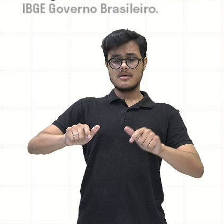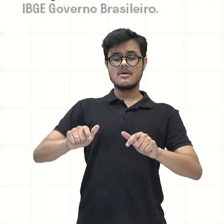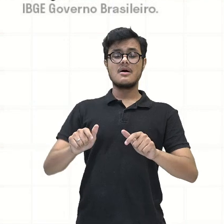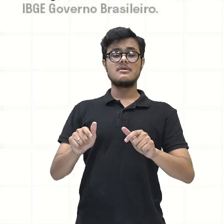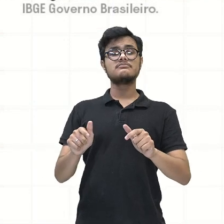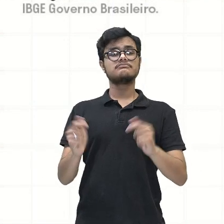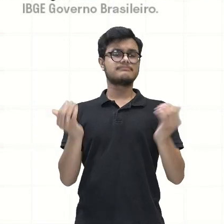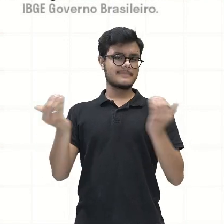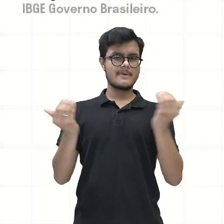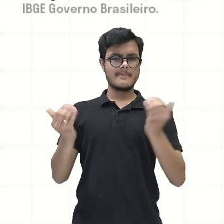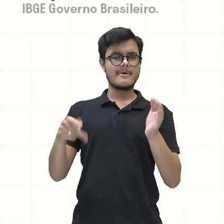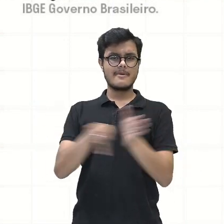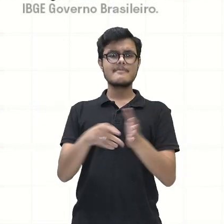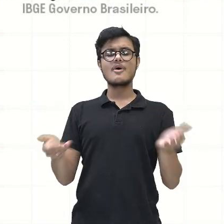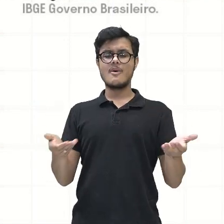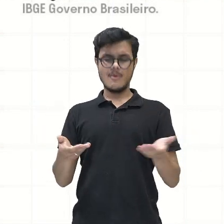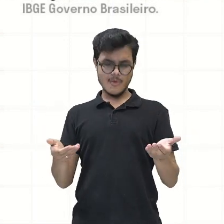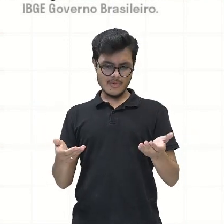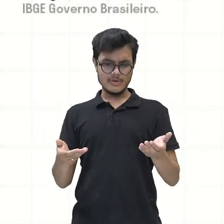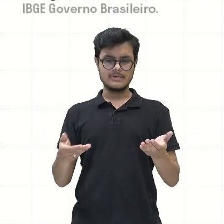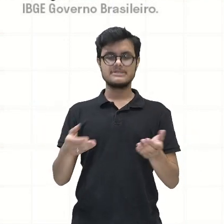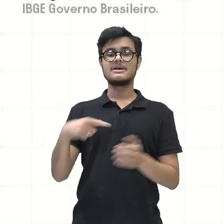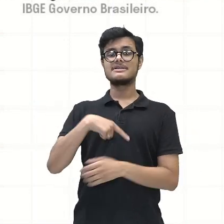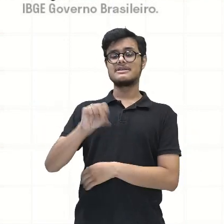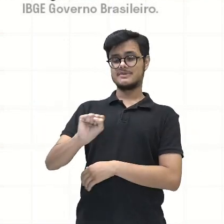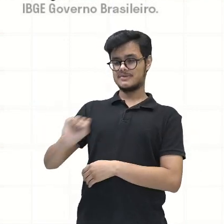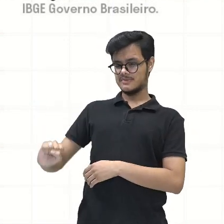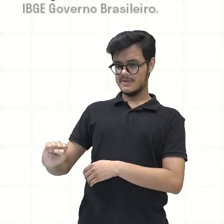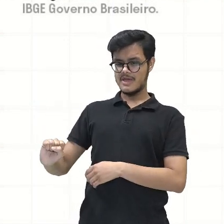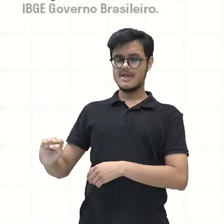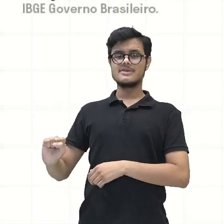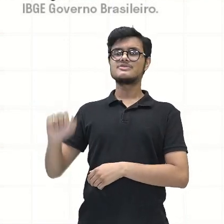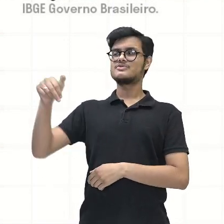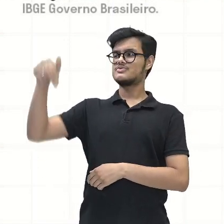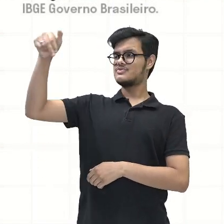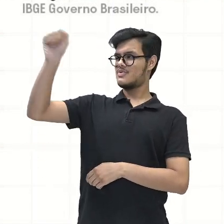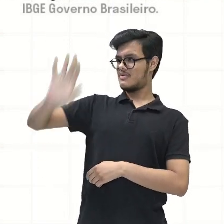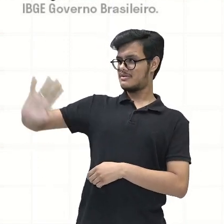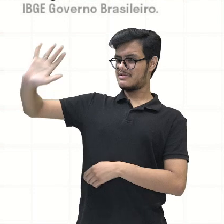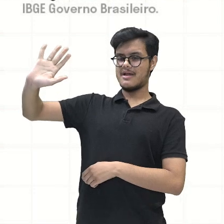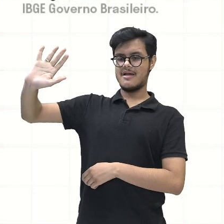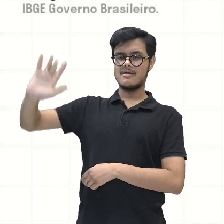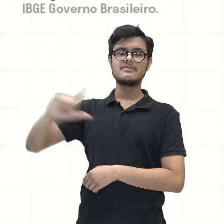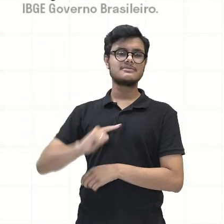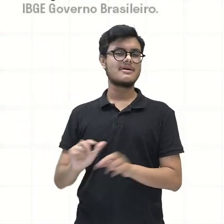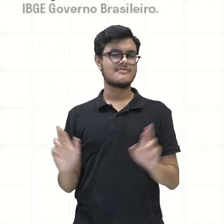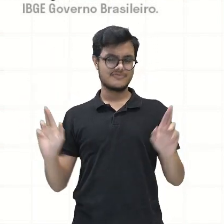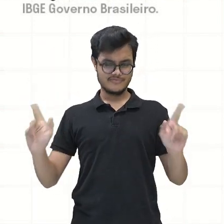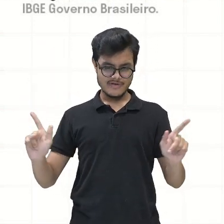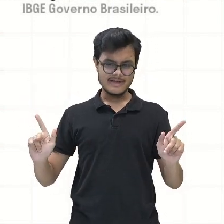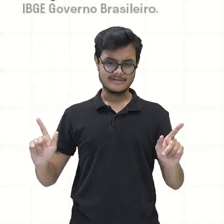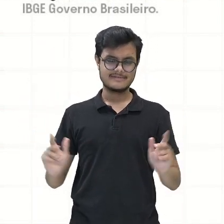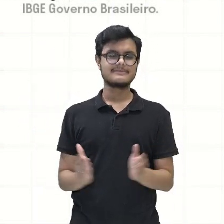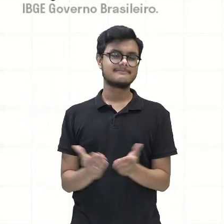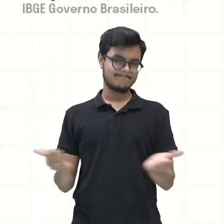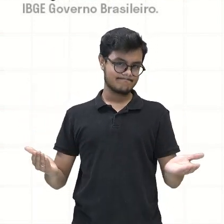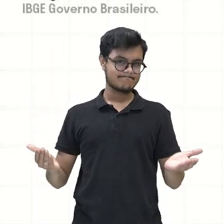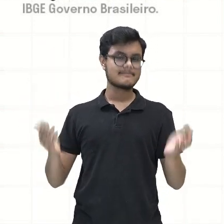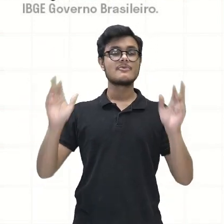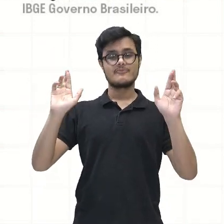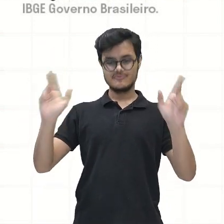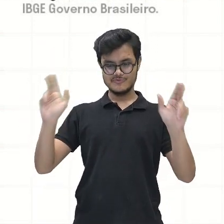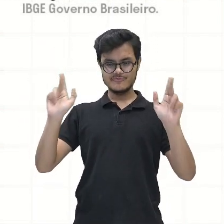comparando hoje, né, com a região sudeste, o nordeste, e aí a gente vai ter uma classificação,